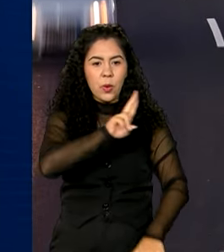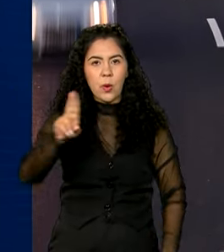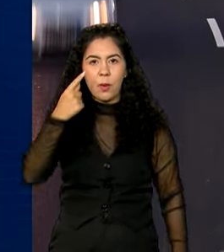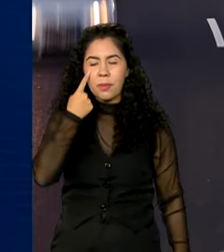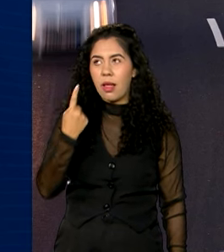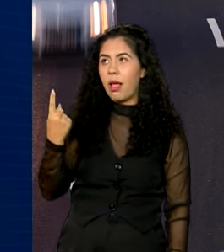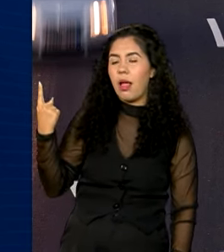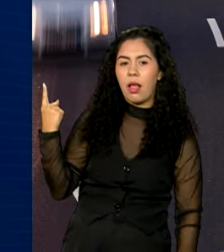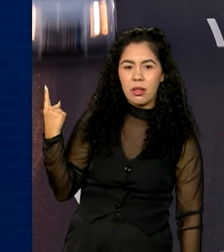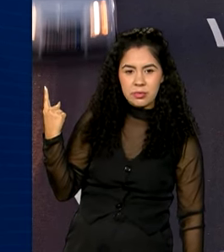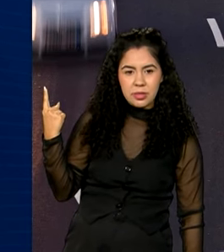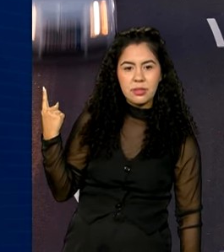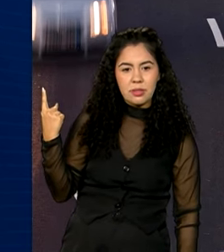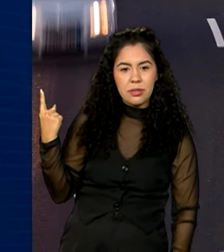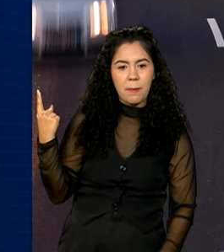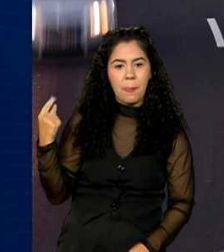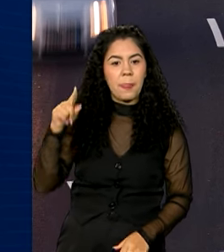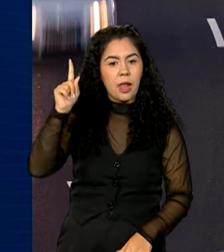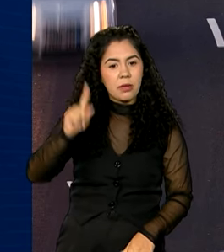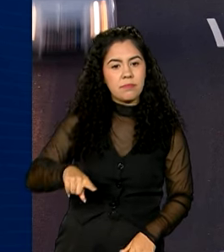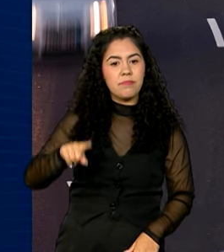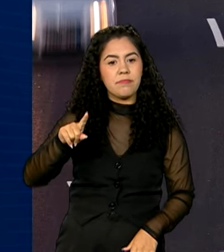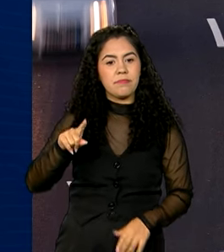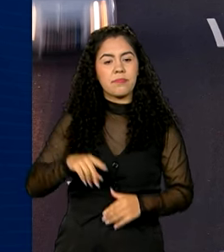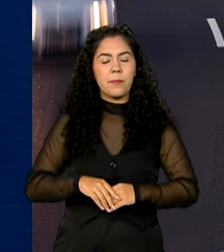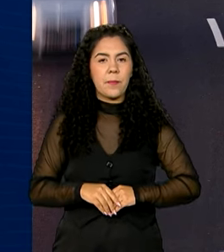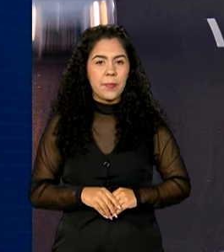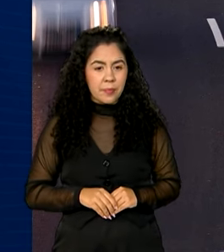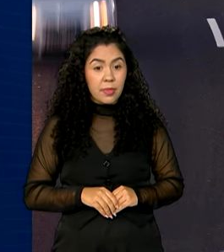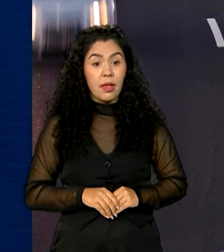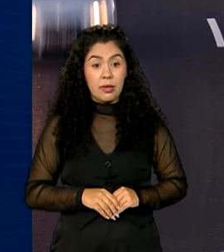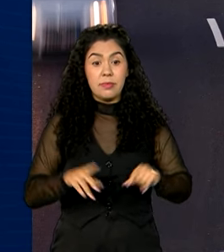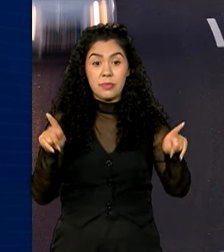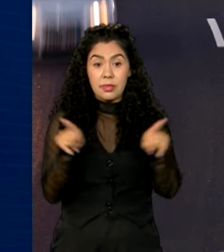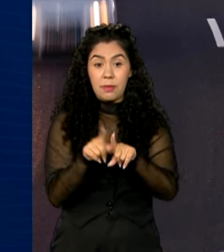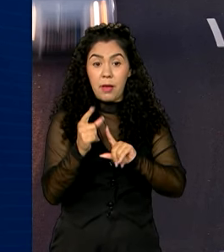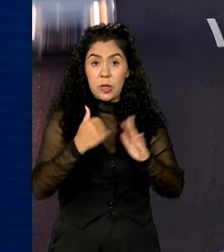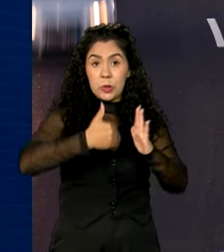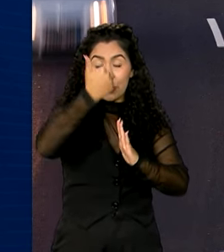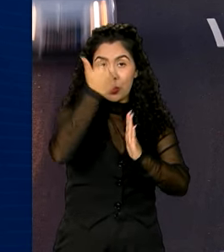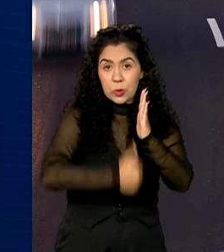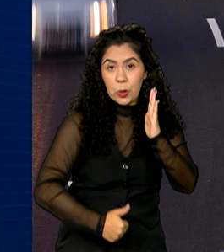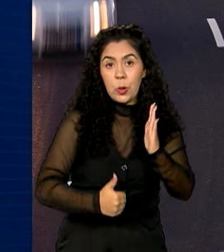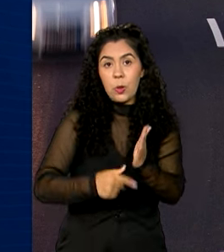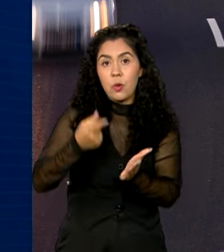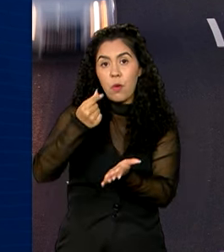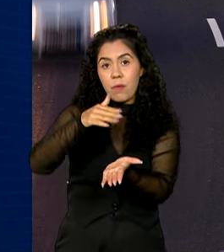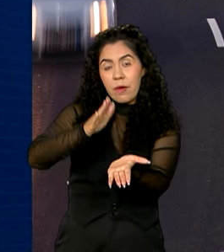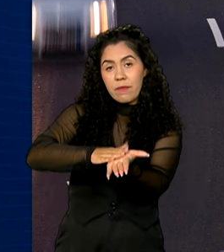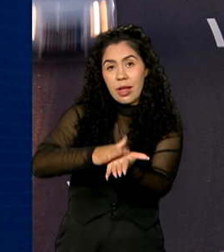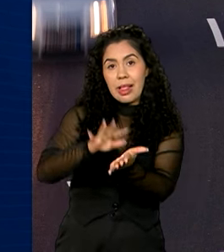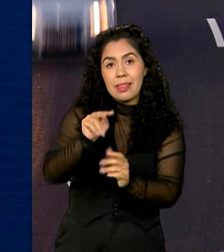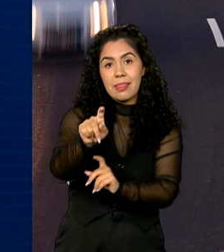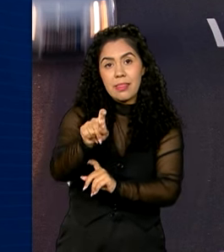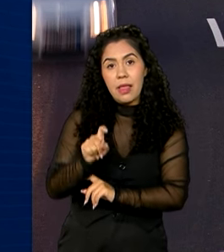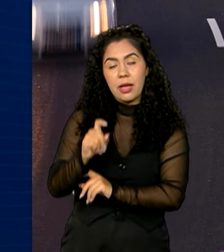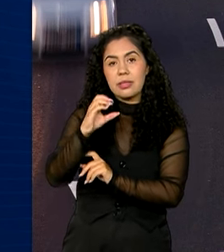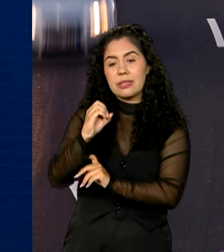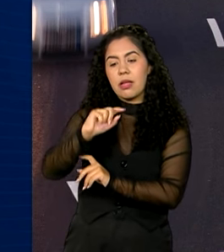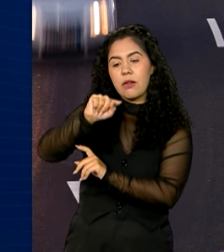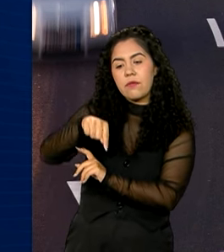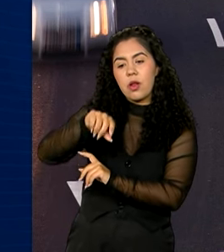em Infraestrutura de Responsabilidade Limitada. Além do desconto no valor da tarifa básica de pedágio em